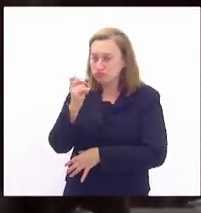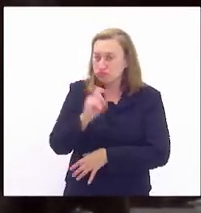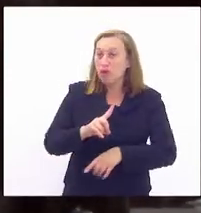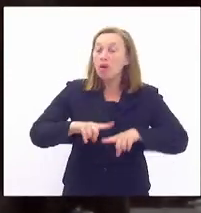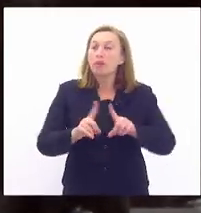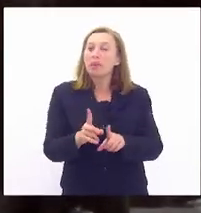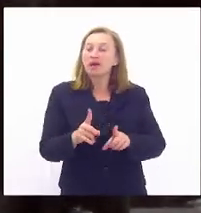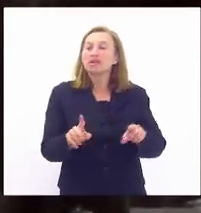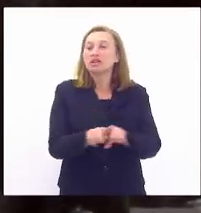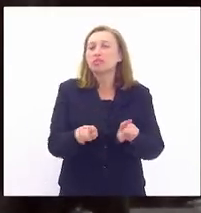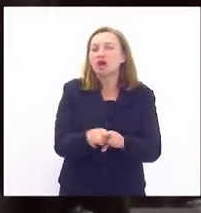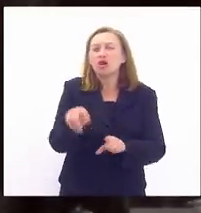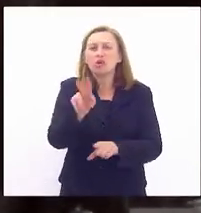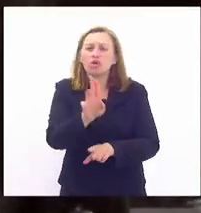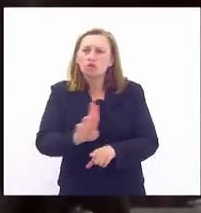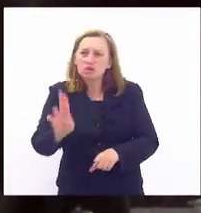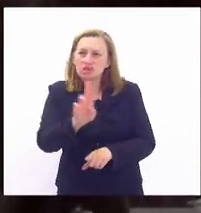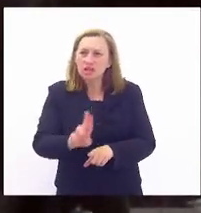utilizador.